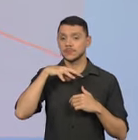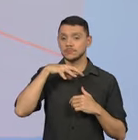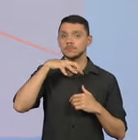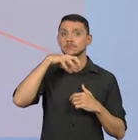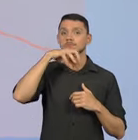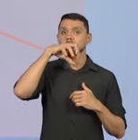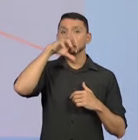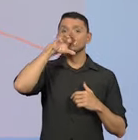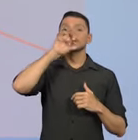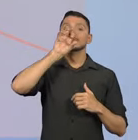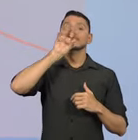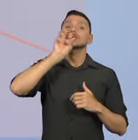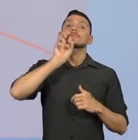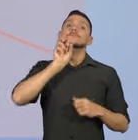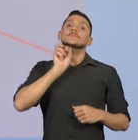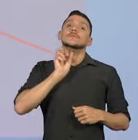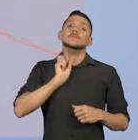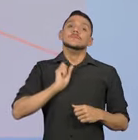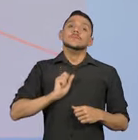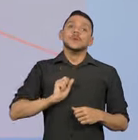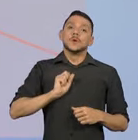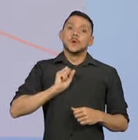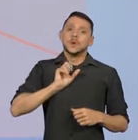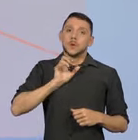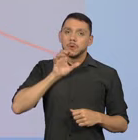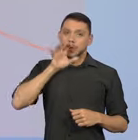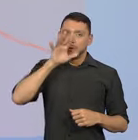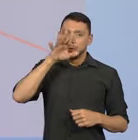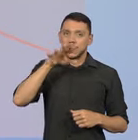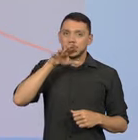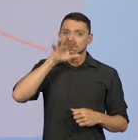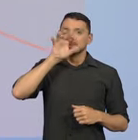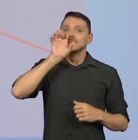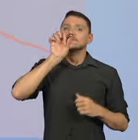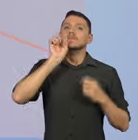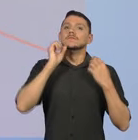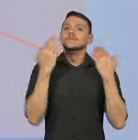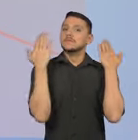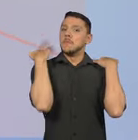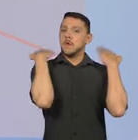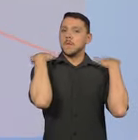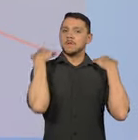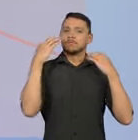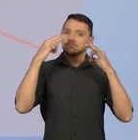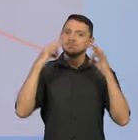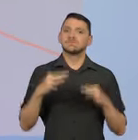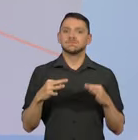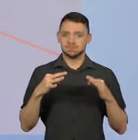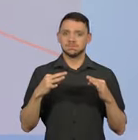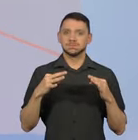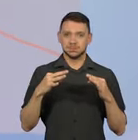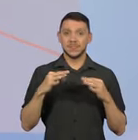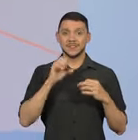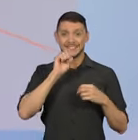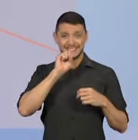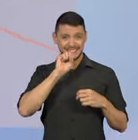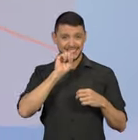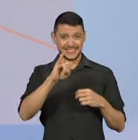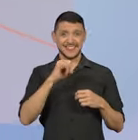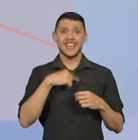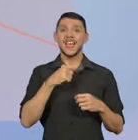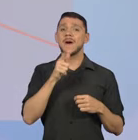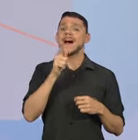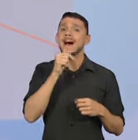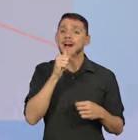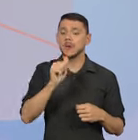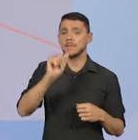segue o caminho até a garganta, né? Garganta e pulmão. Quando você vai engolir a água ou qualquer alimento, ela fecha.